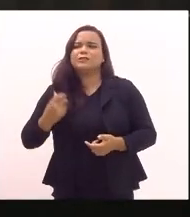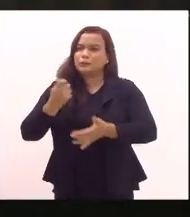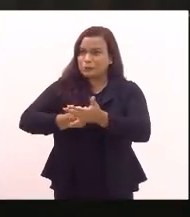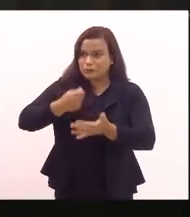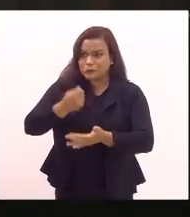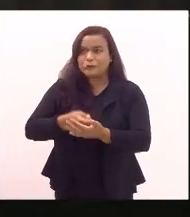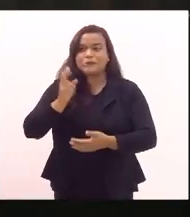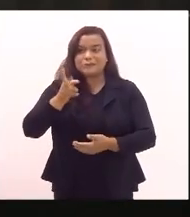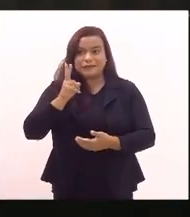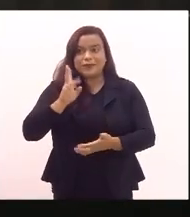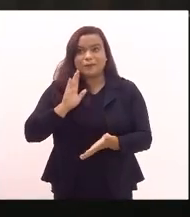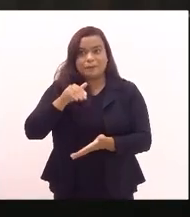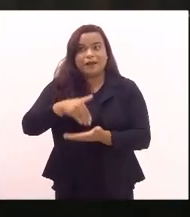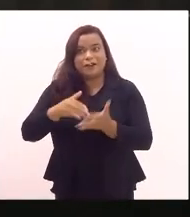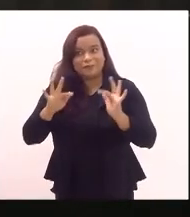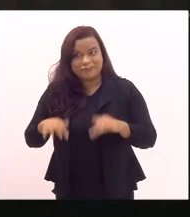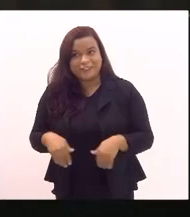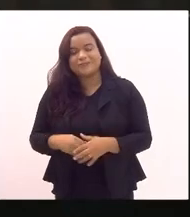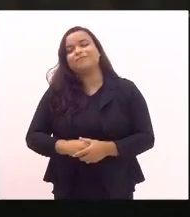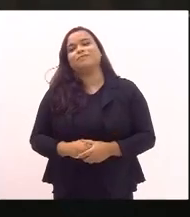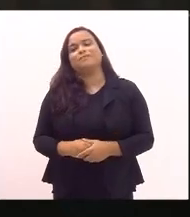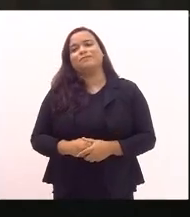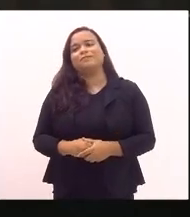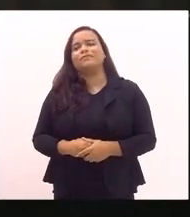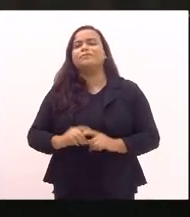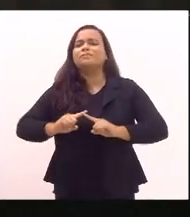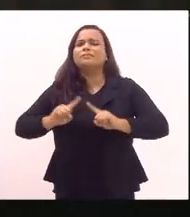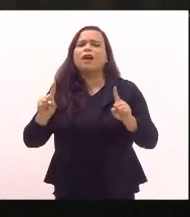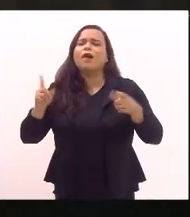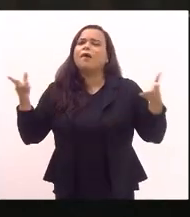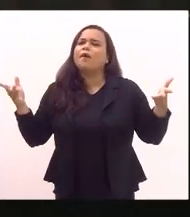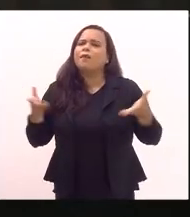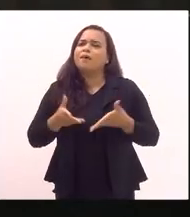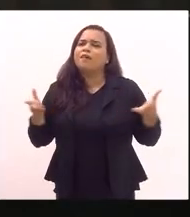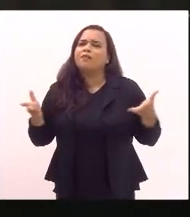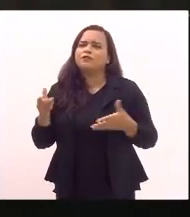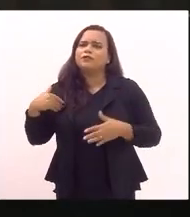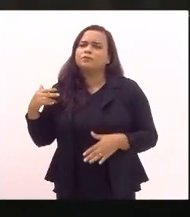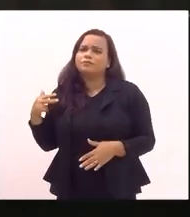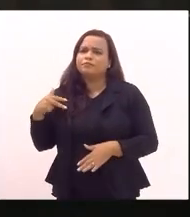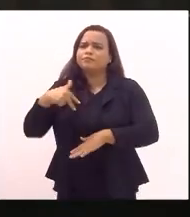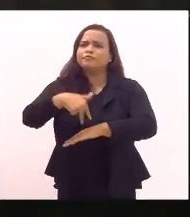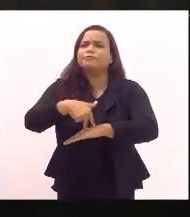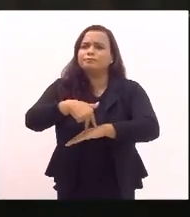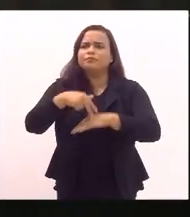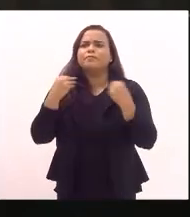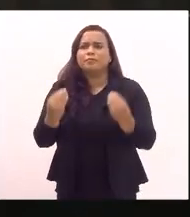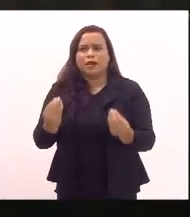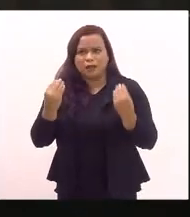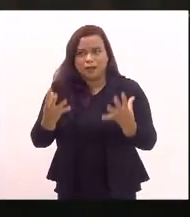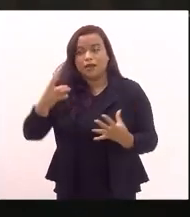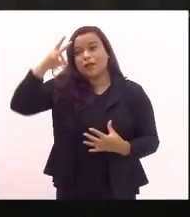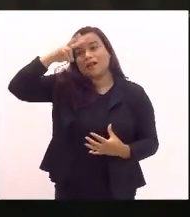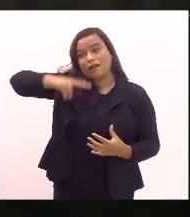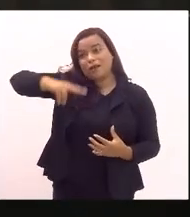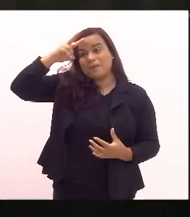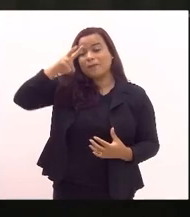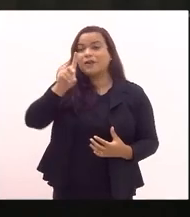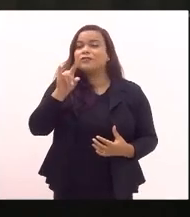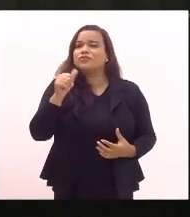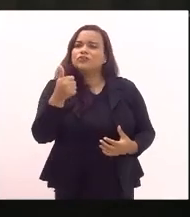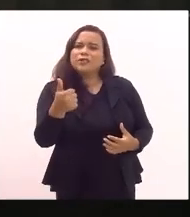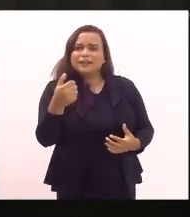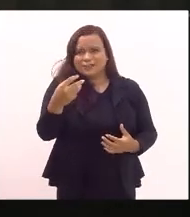até o final aqui mas hoje eu venho a esta Tribuna para rememorar o dia